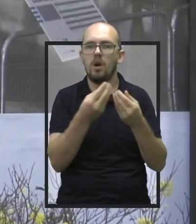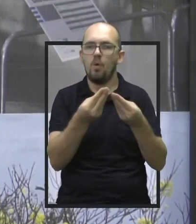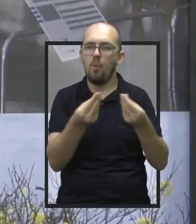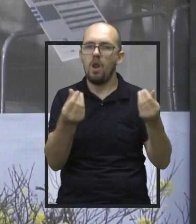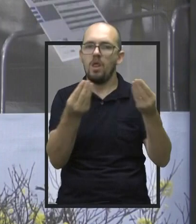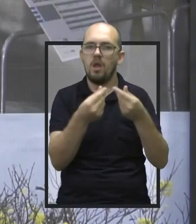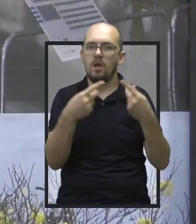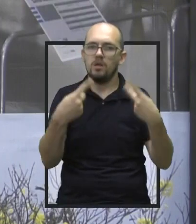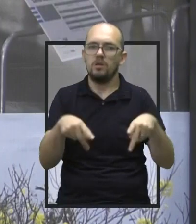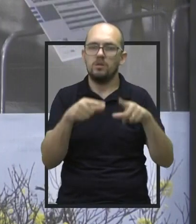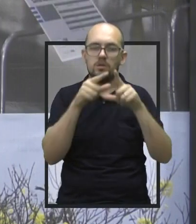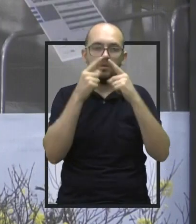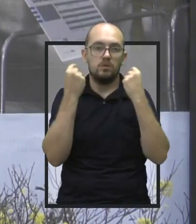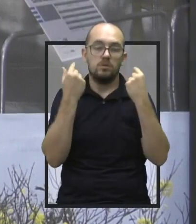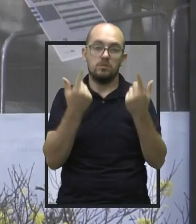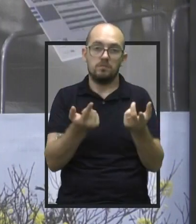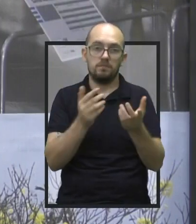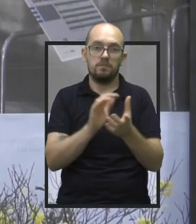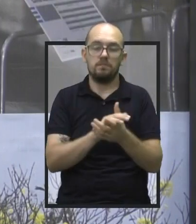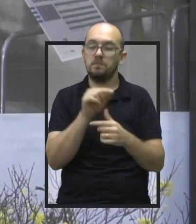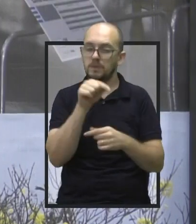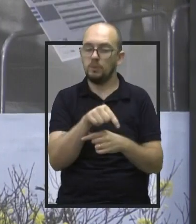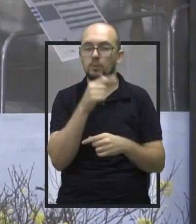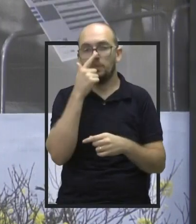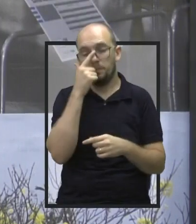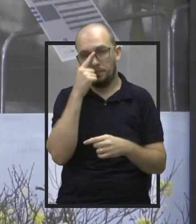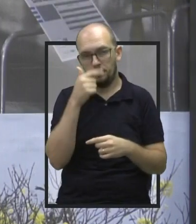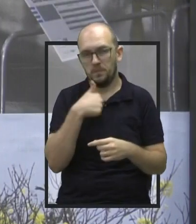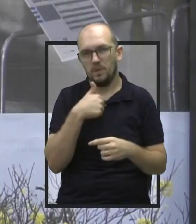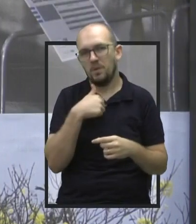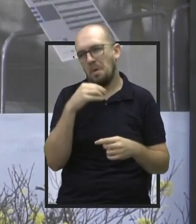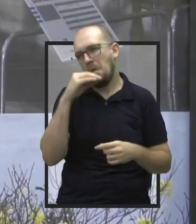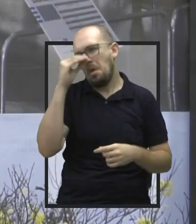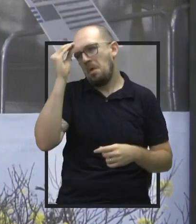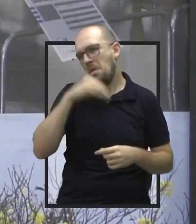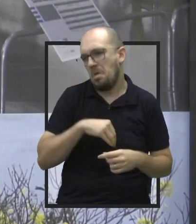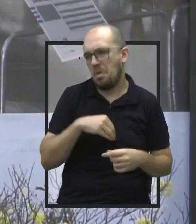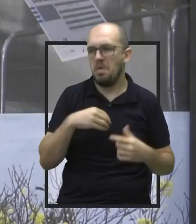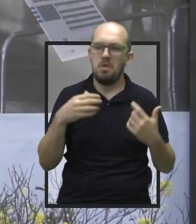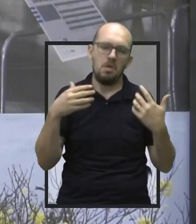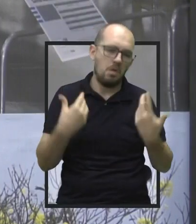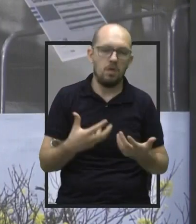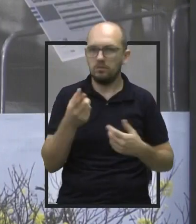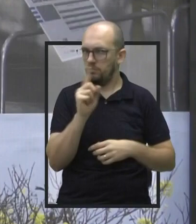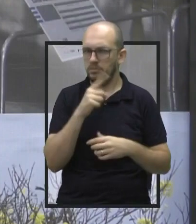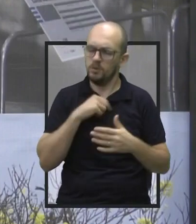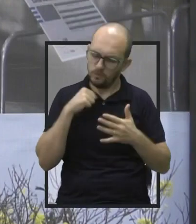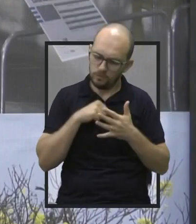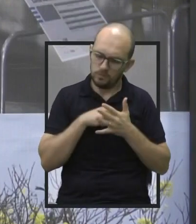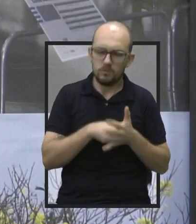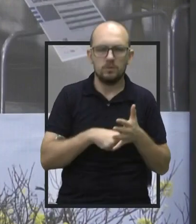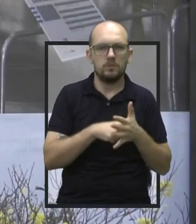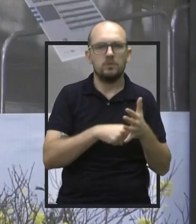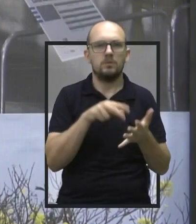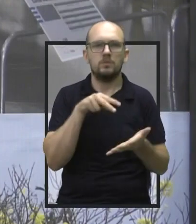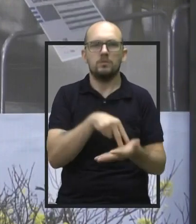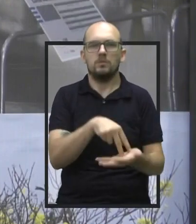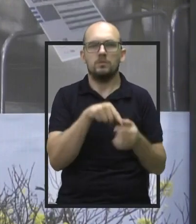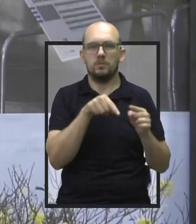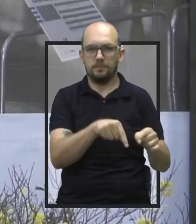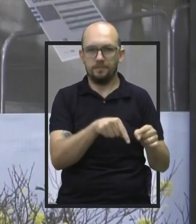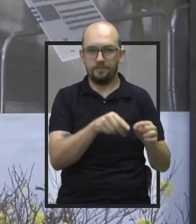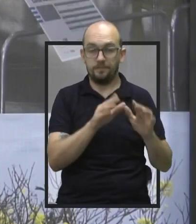qualidade para os usuários, tá? Isso não vou deixar, não vai se perder no caminho, a gente vai continuar lutando quanto a